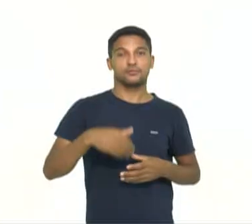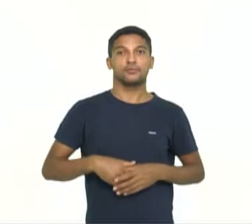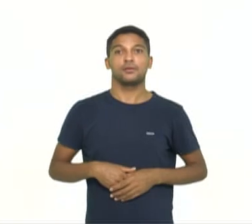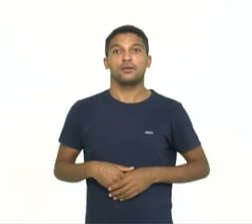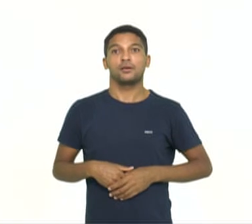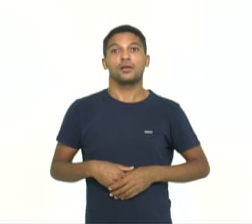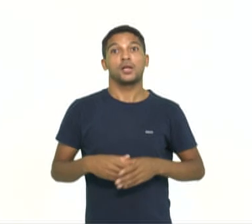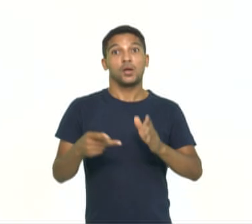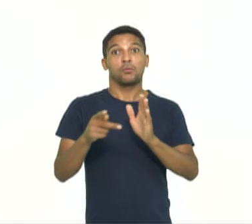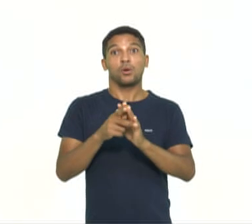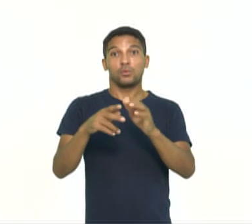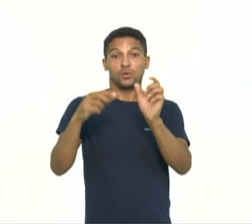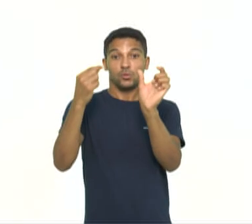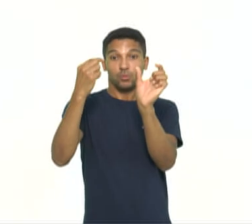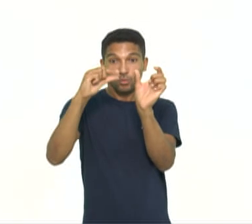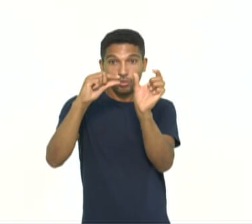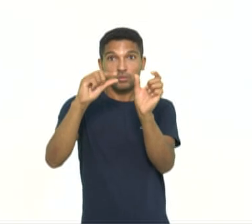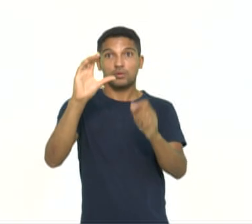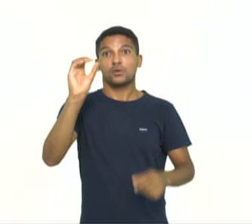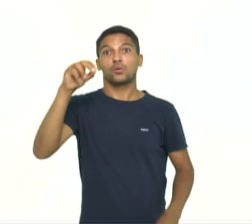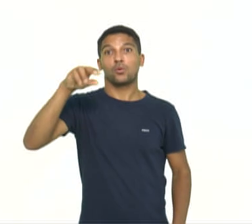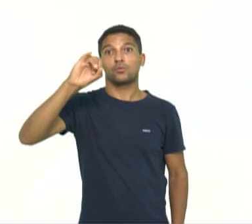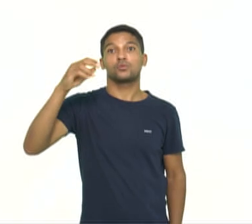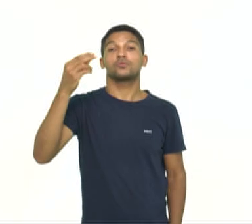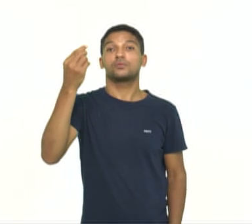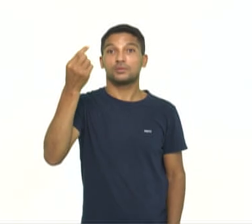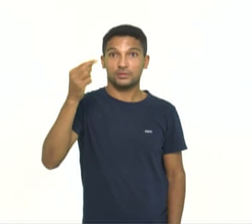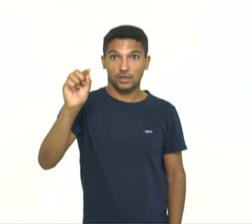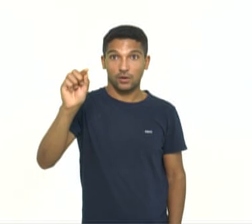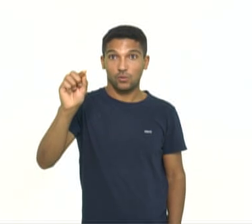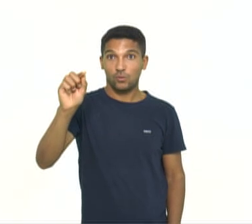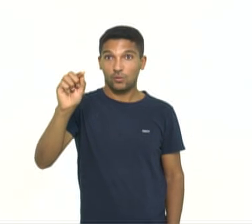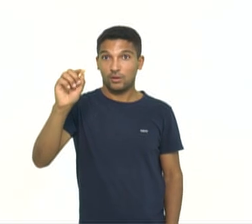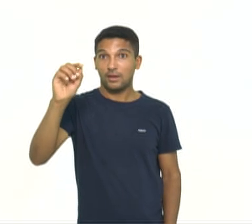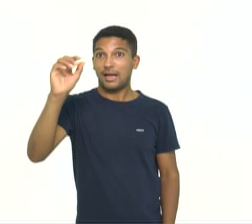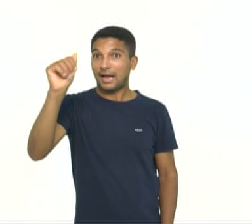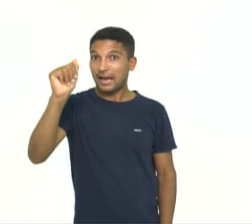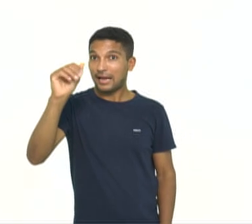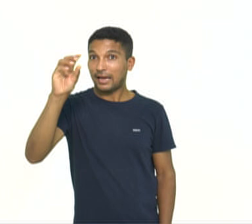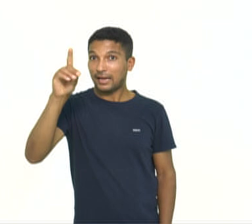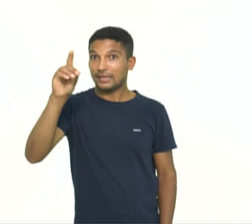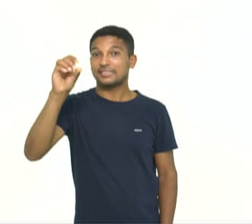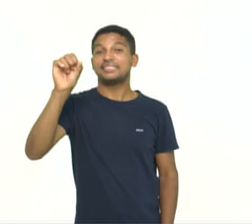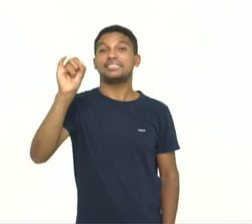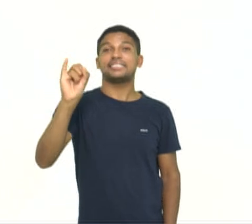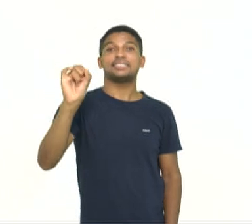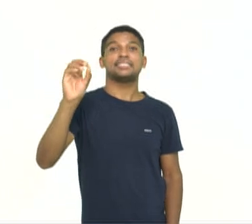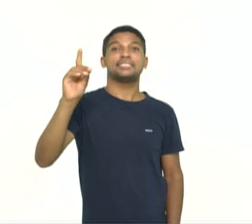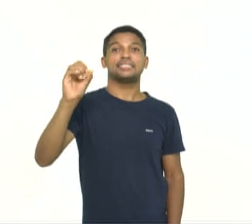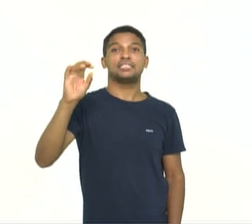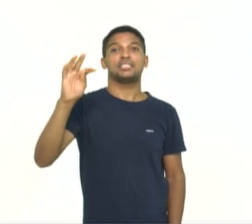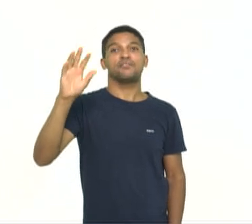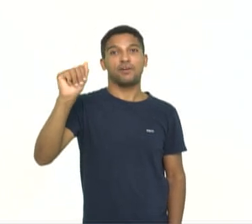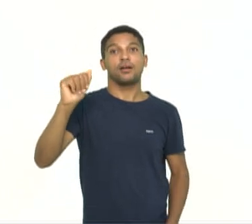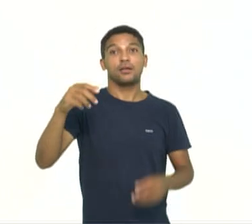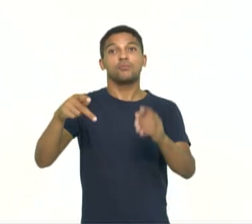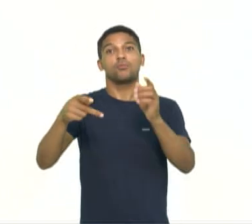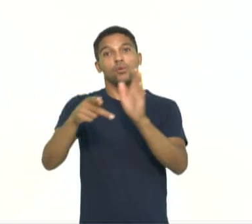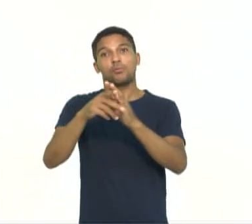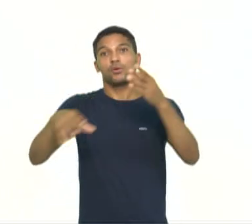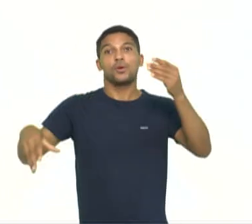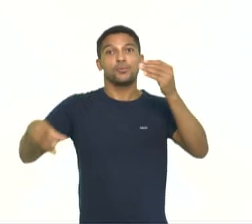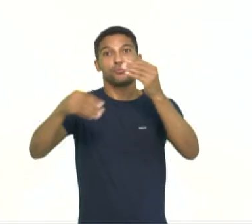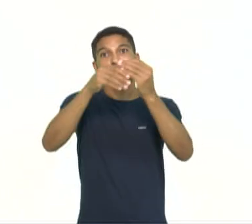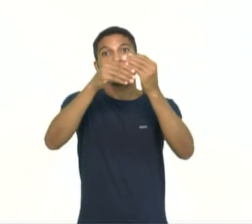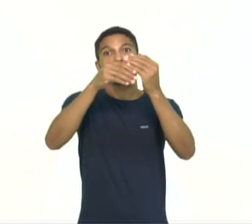coordenativas aditivas, né? Então, para a letra A, eu ficarei em casa, não sairei porque está frio.